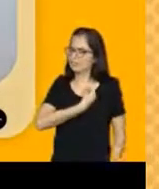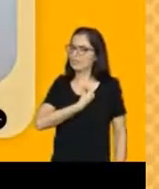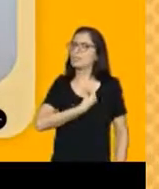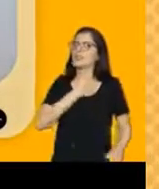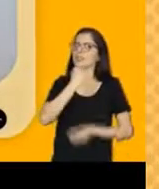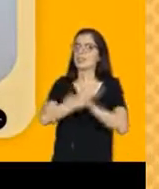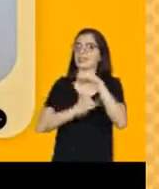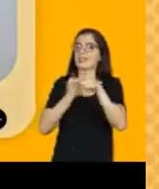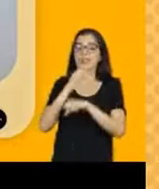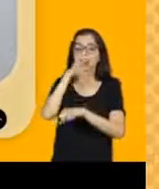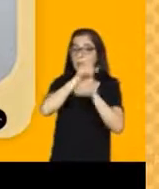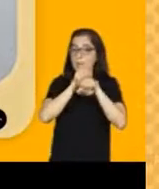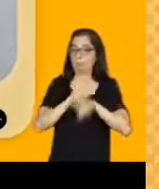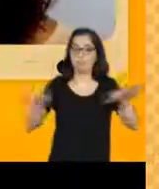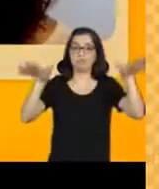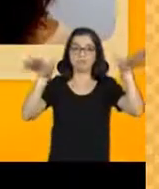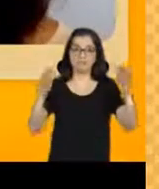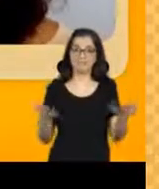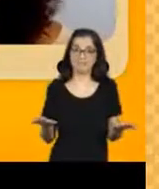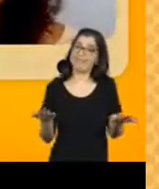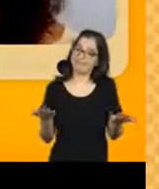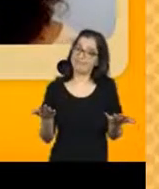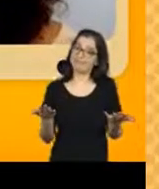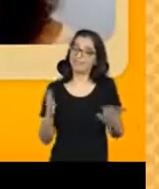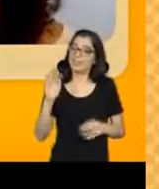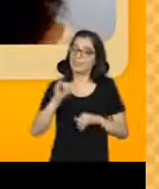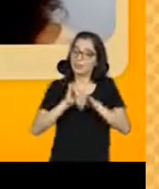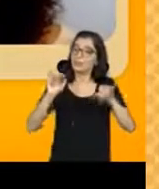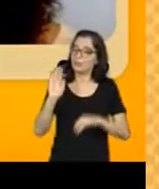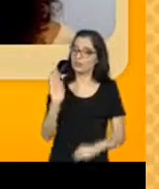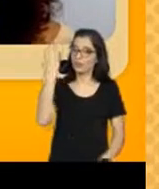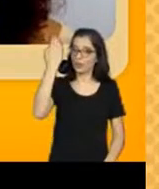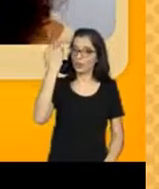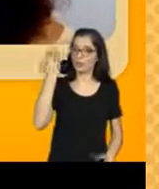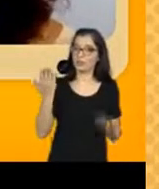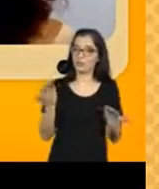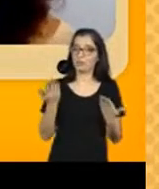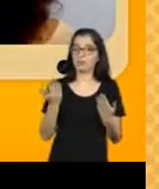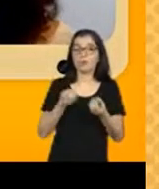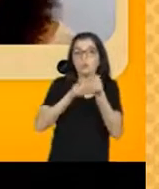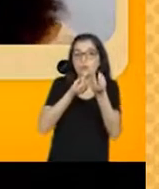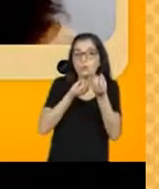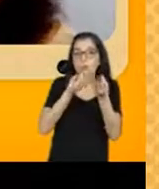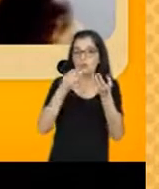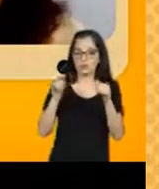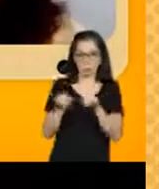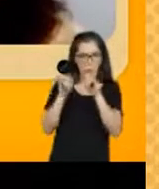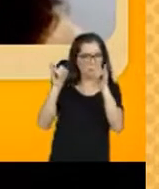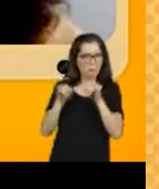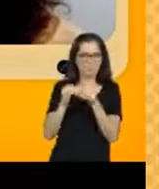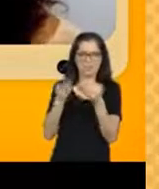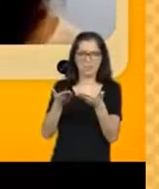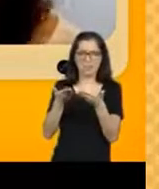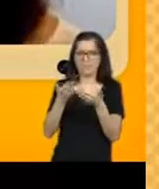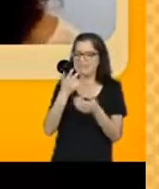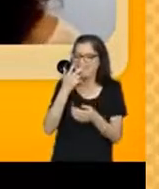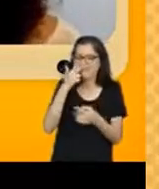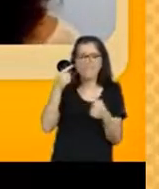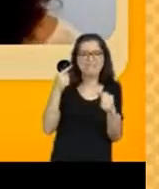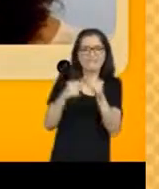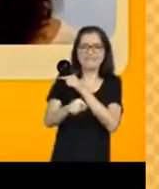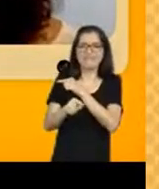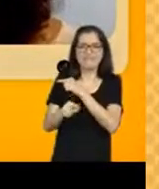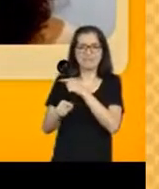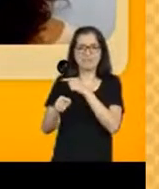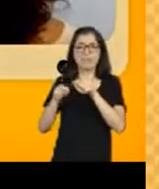o alcance de todos os tipos de conteúdo. As informações falsas, todos os tipos de informação também se multiplicaram na mesma velocidade